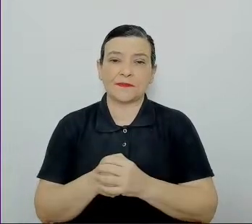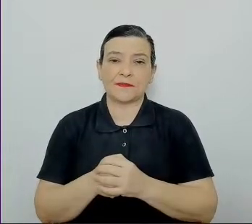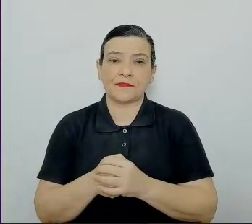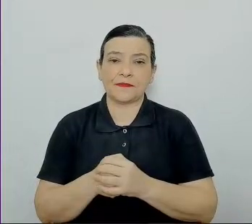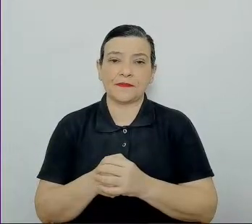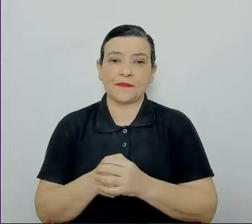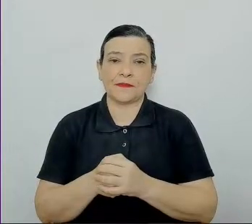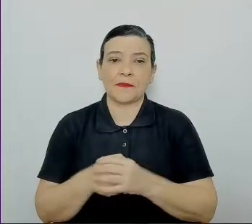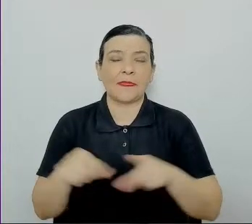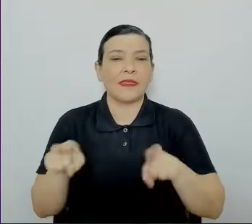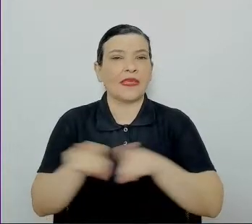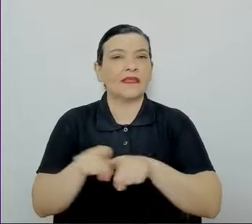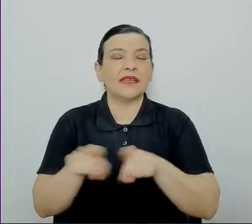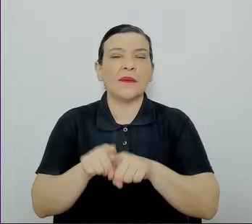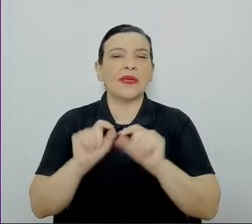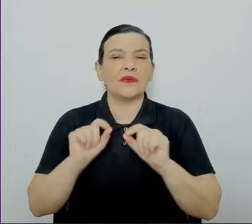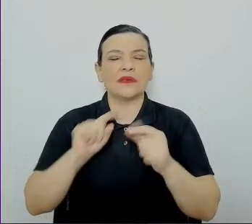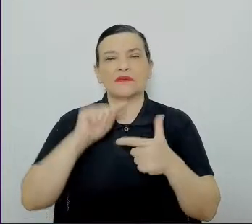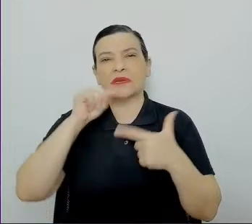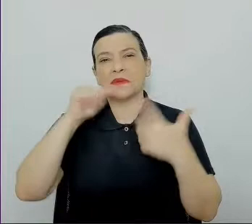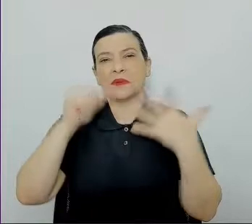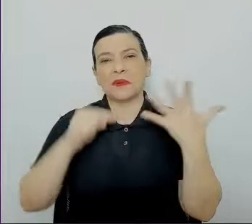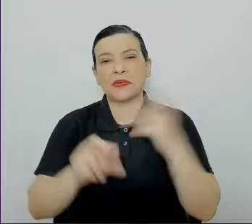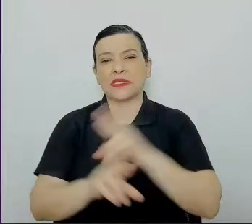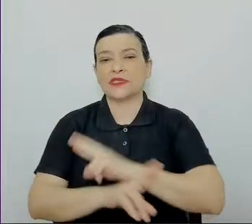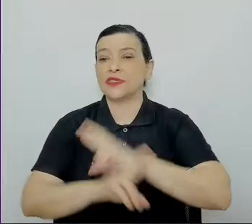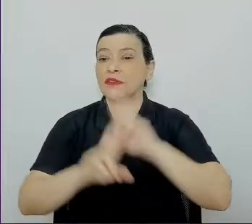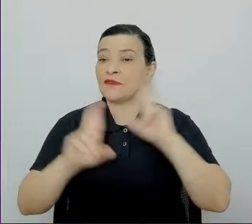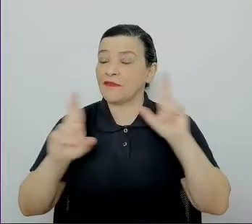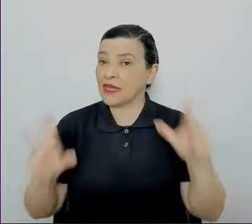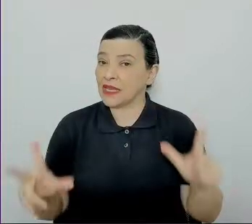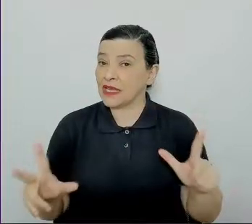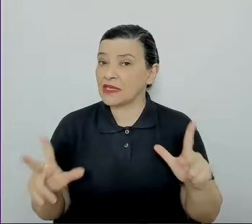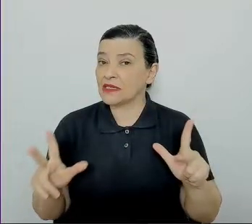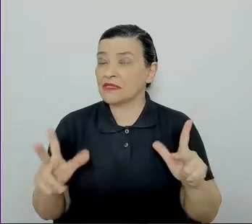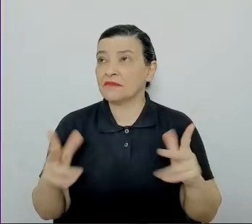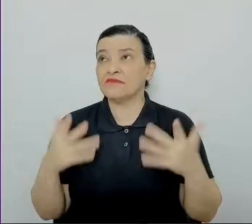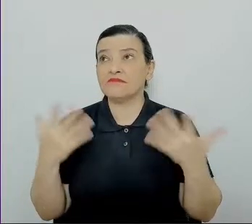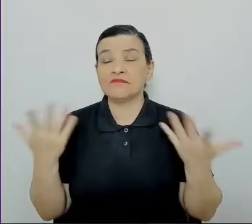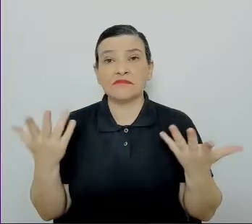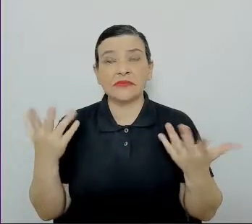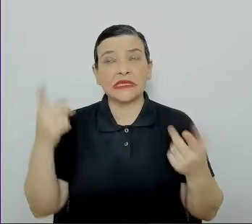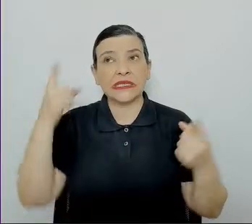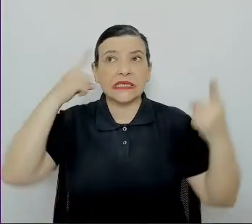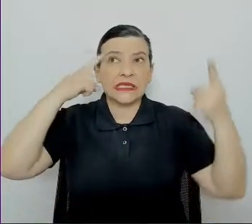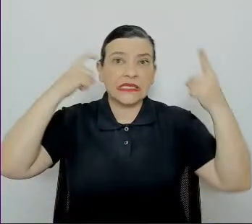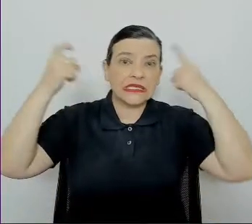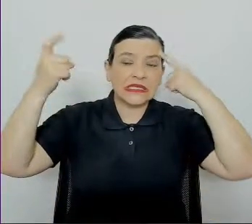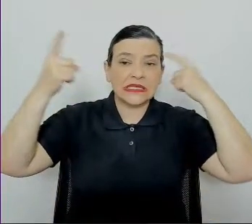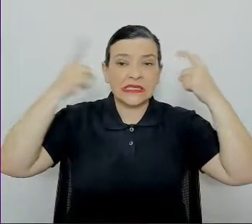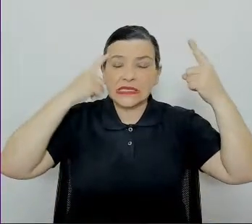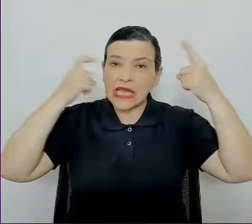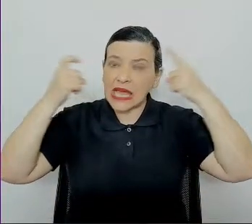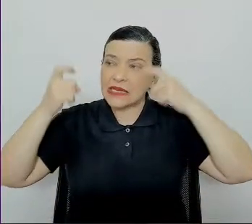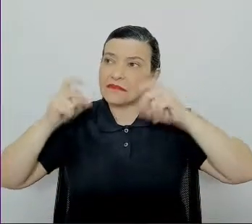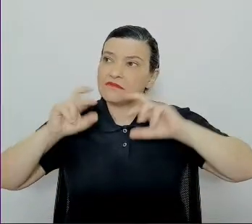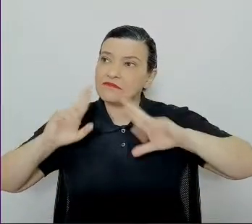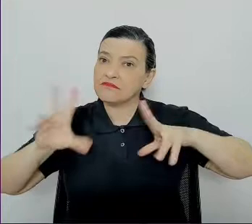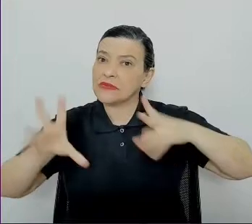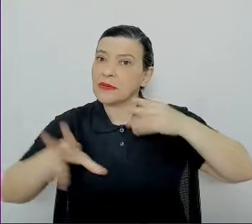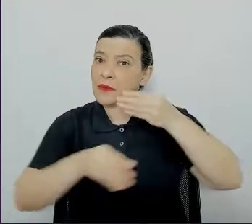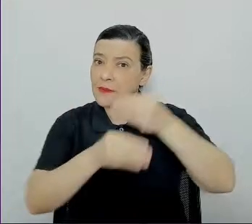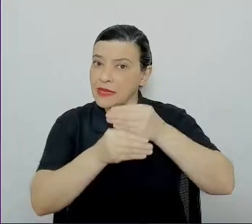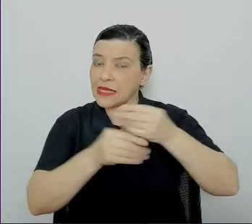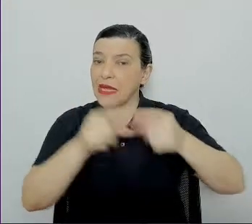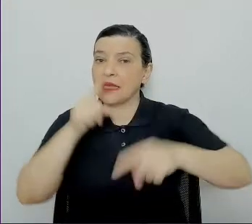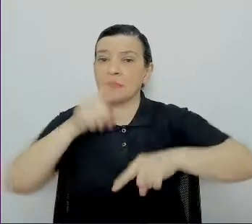ficam diferentes quando você tem aquela ideia e começa a implementar a mesma coisa em produto. Então, é muito